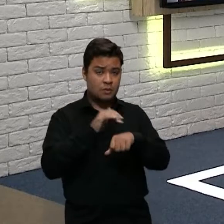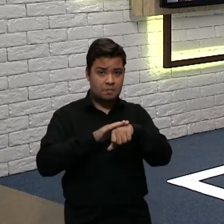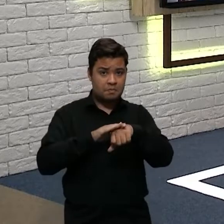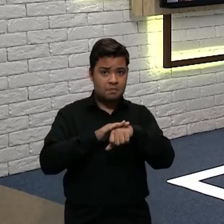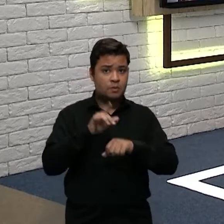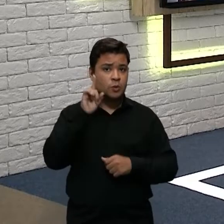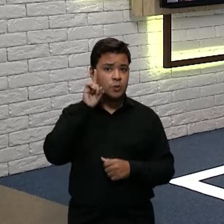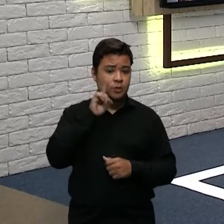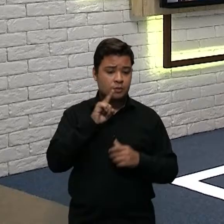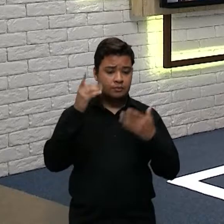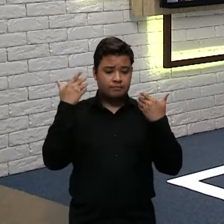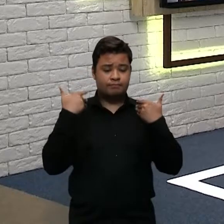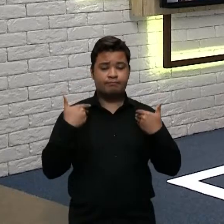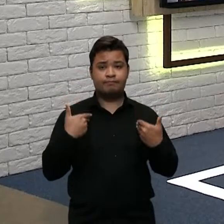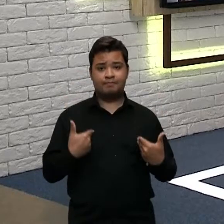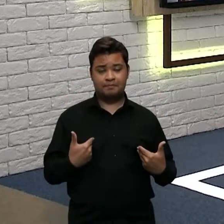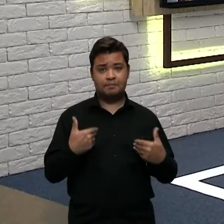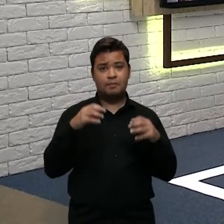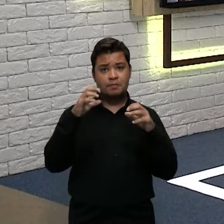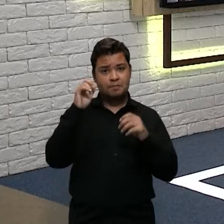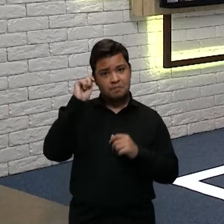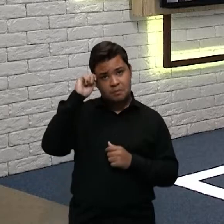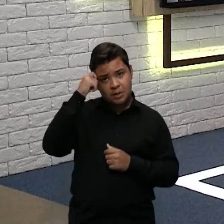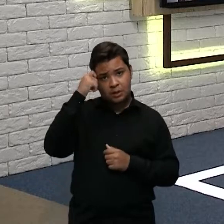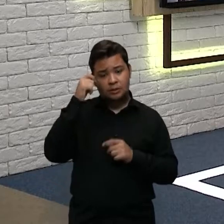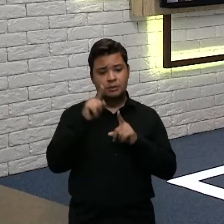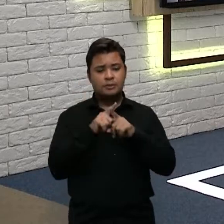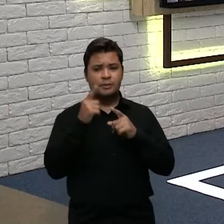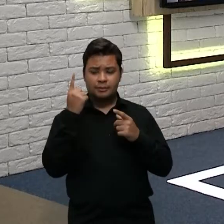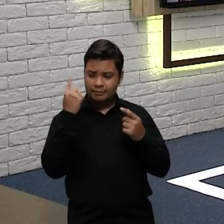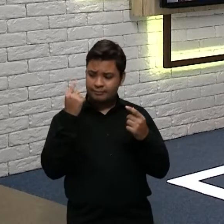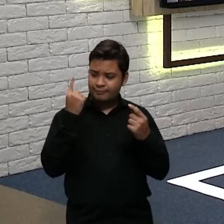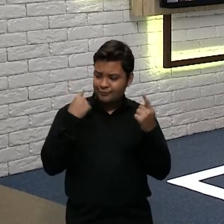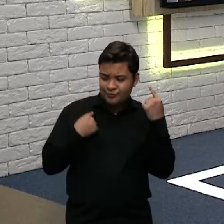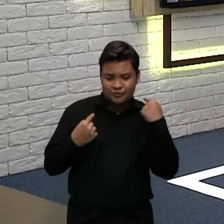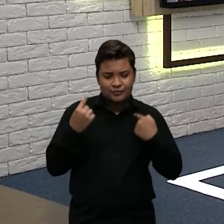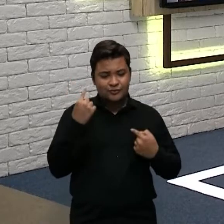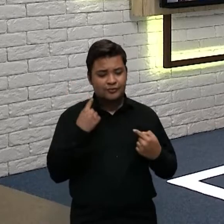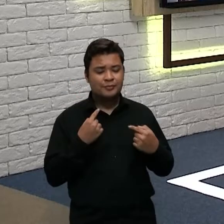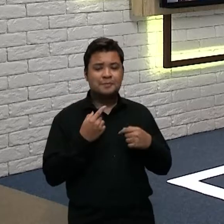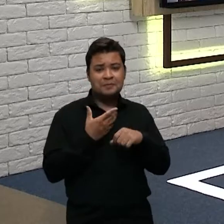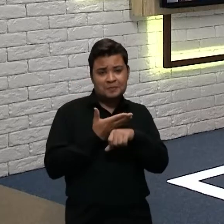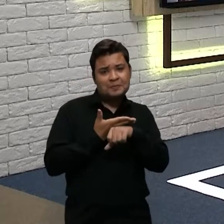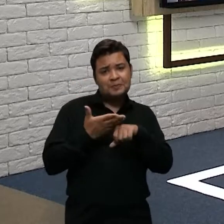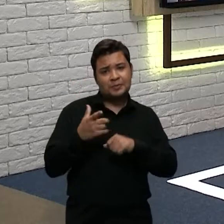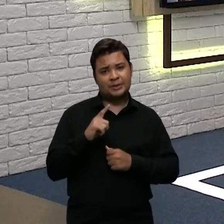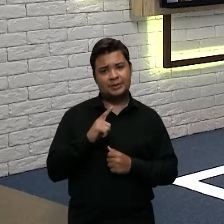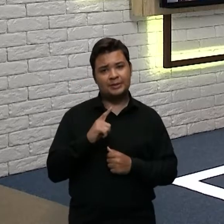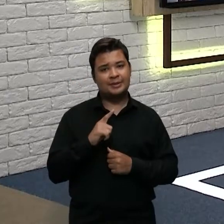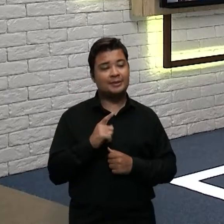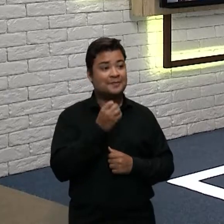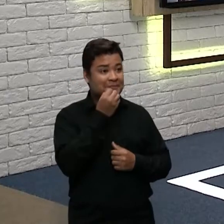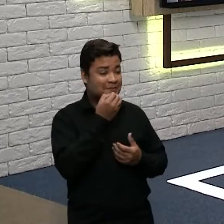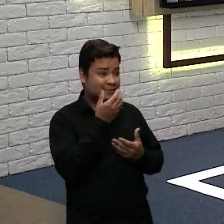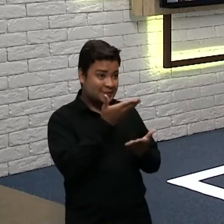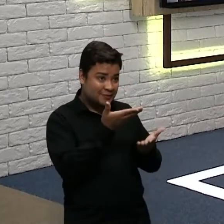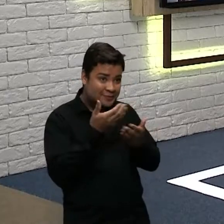tem cabelos longos e pretos com alguns fios grisalhos. Seja bem-vinda, Fabiana, como vai? Tudo